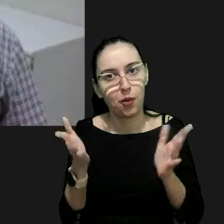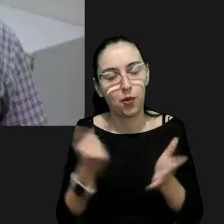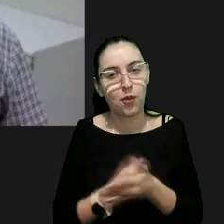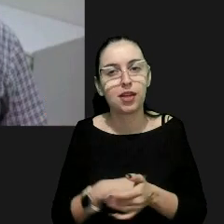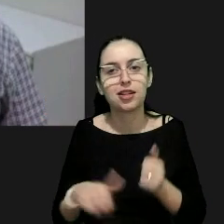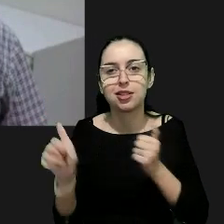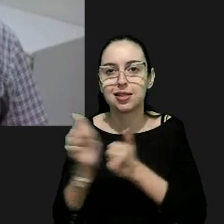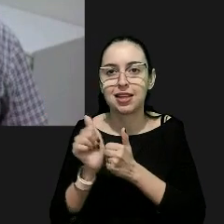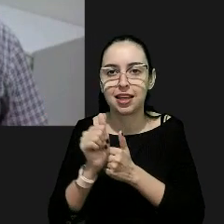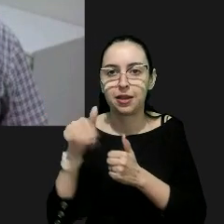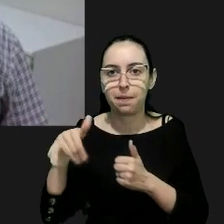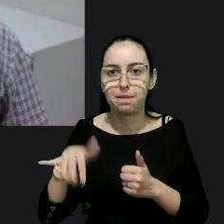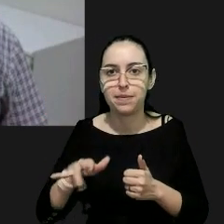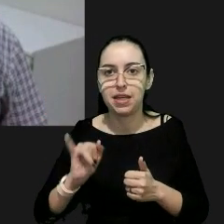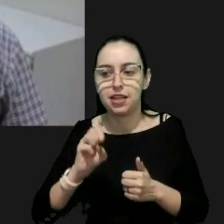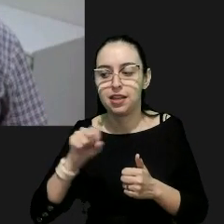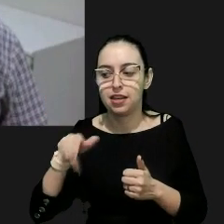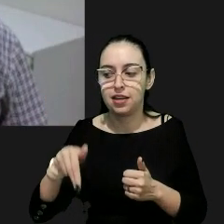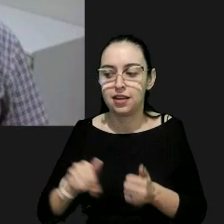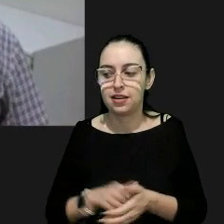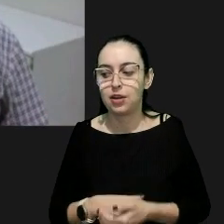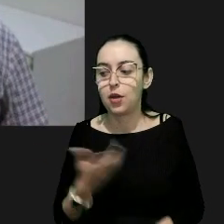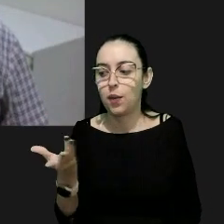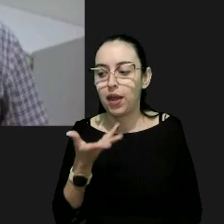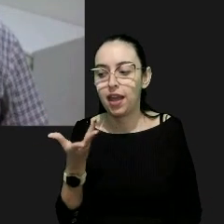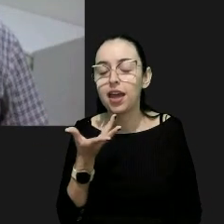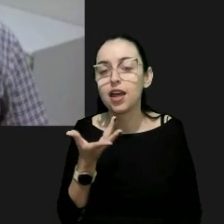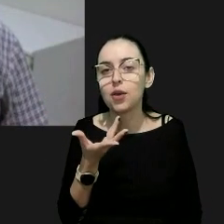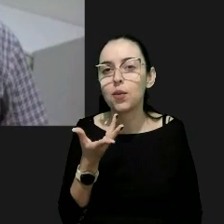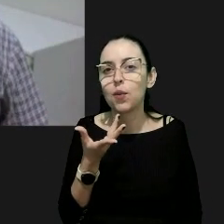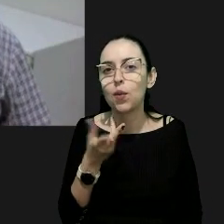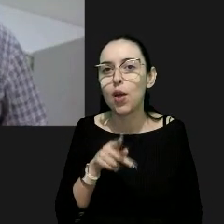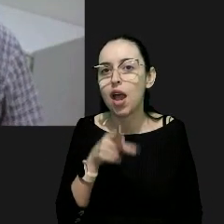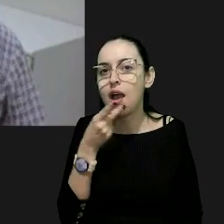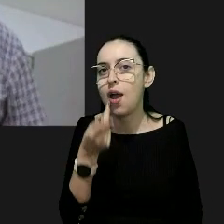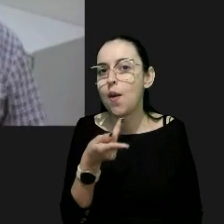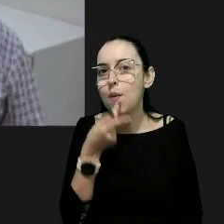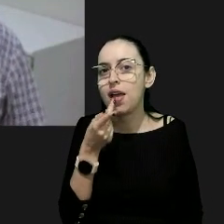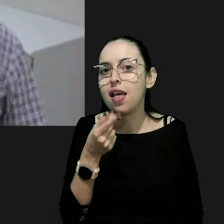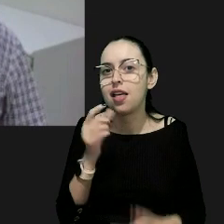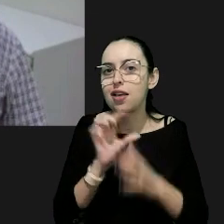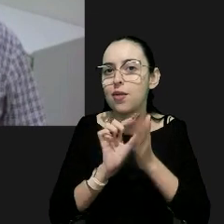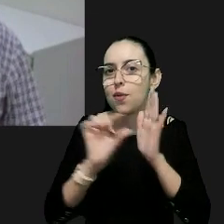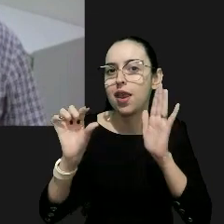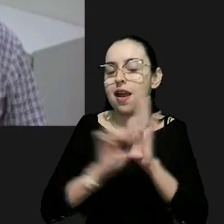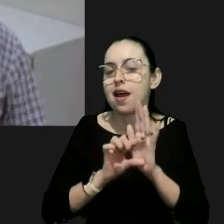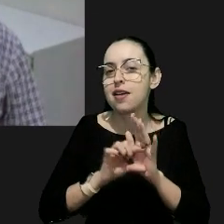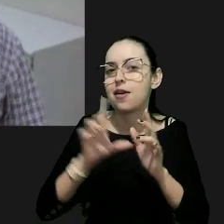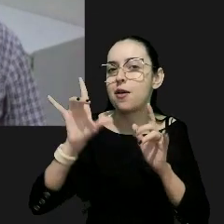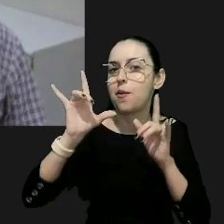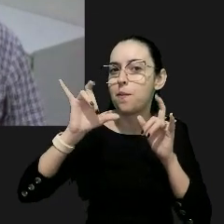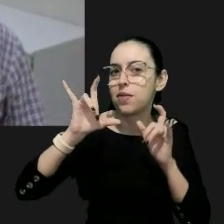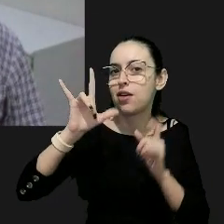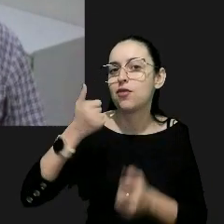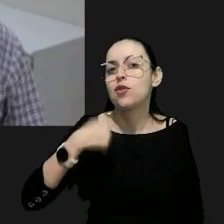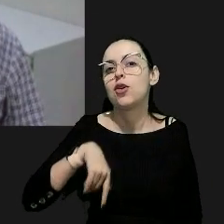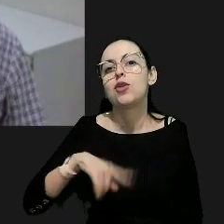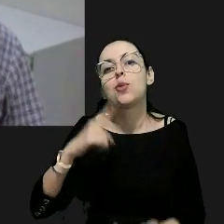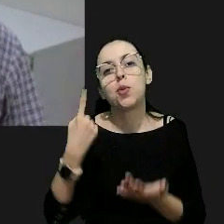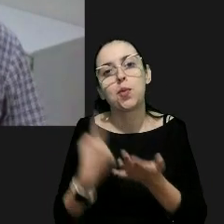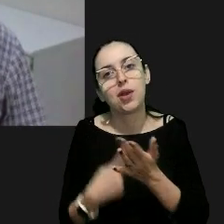Vai é ter um de que, a monte de partir de seguidores agora, a eu vou partir seguir a disso. Miriam, com e eu certeza. quero, eu, eu quero comentário seu nas